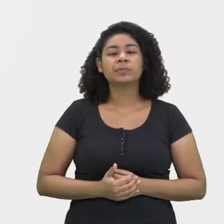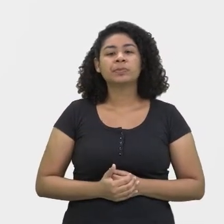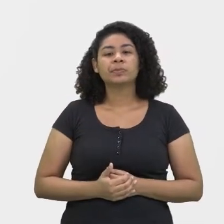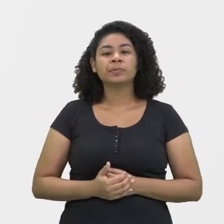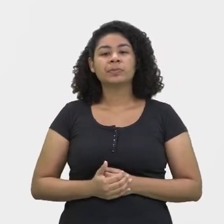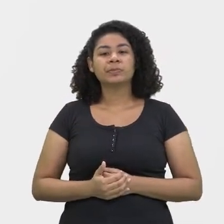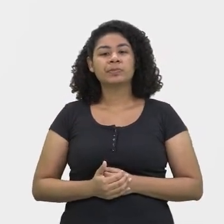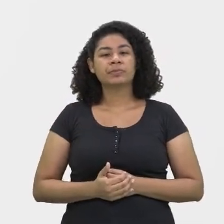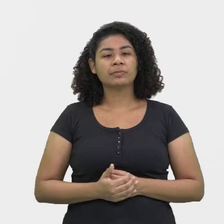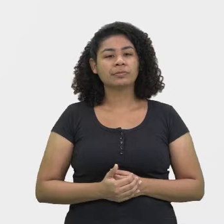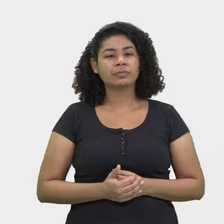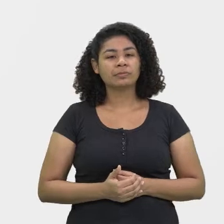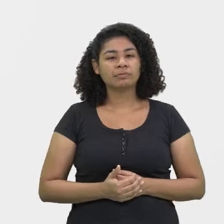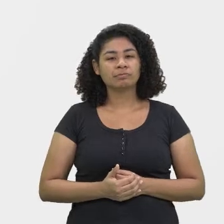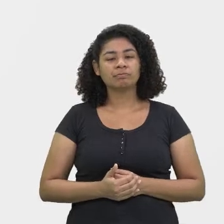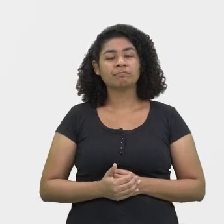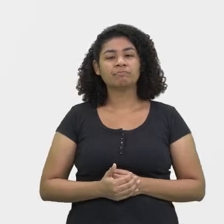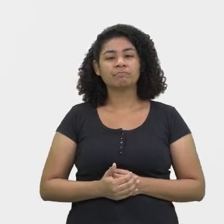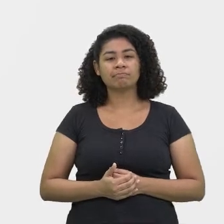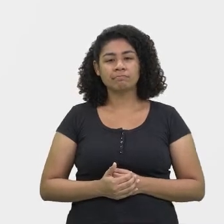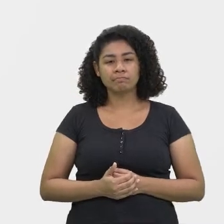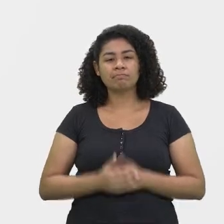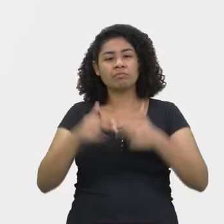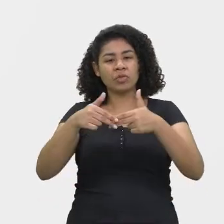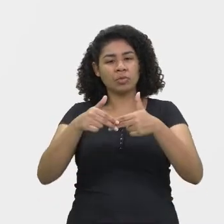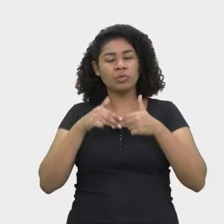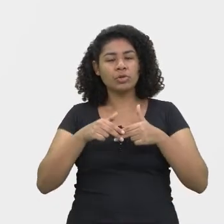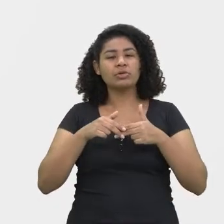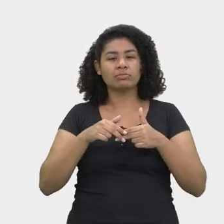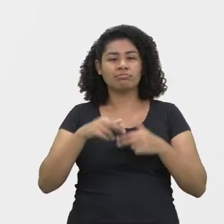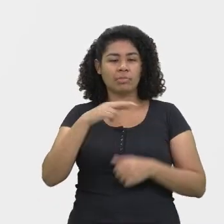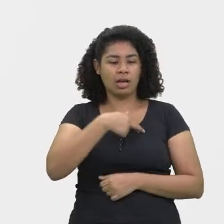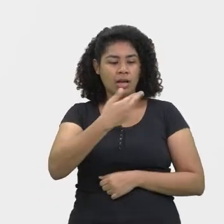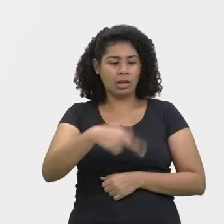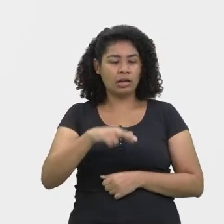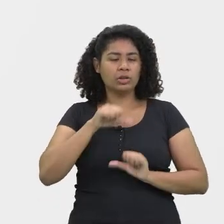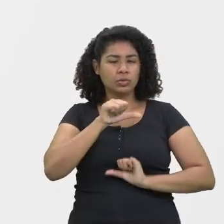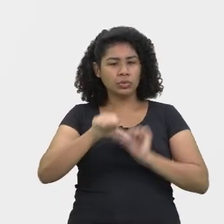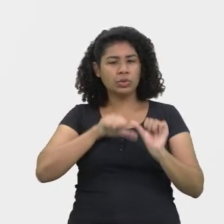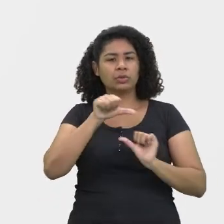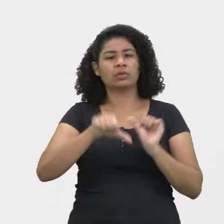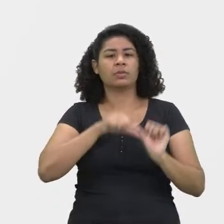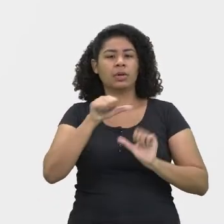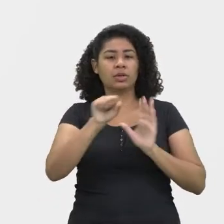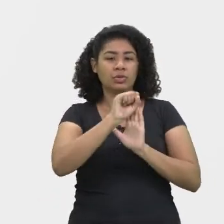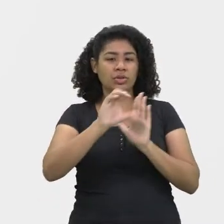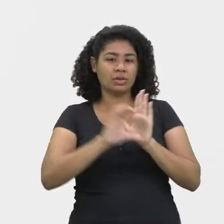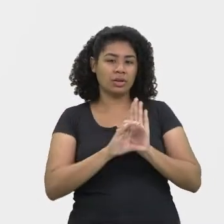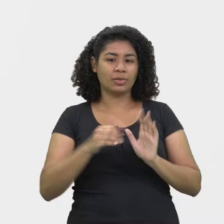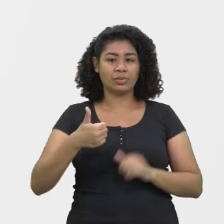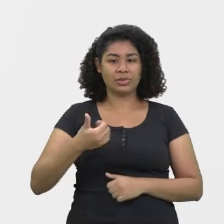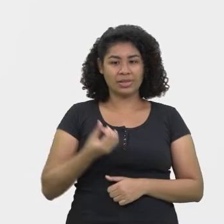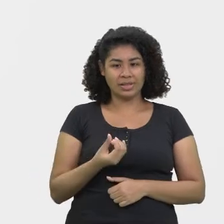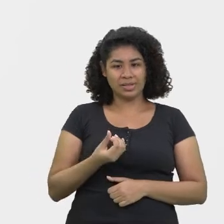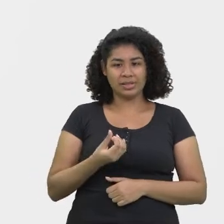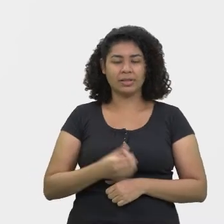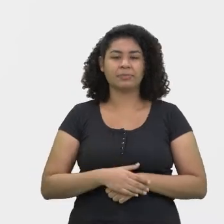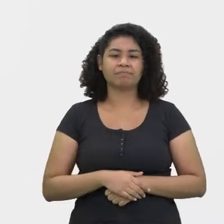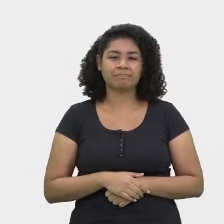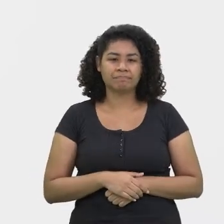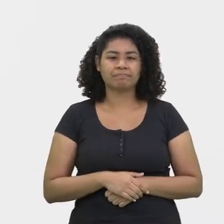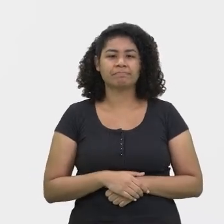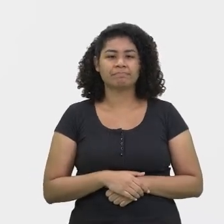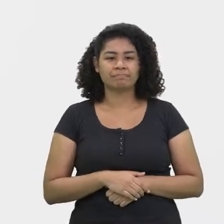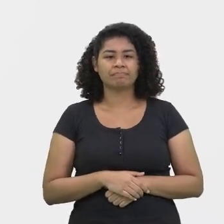texto, foi uma das consequências das reformas religiosas do século XVI. Antes da reforma religiosa, só